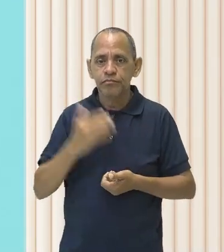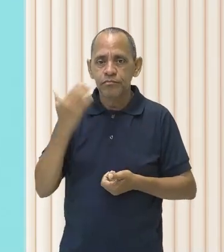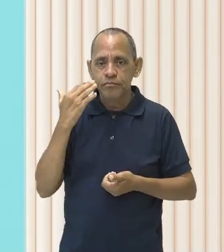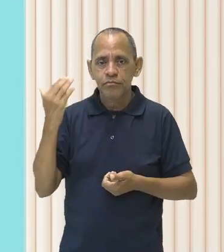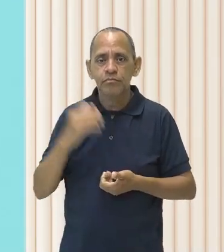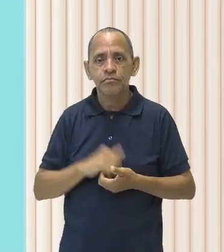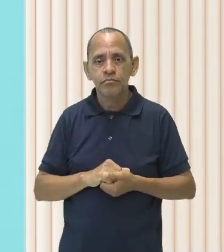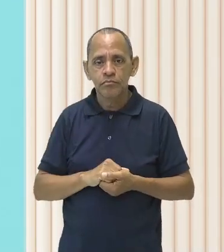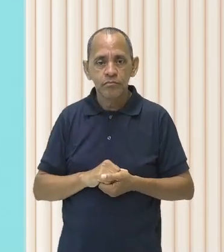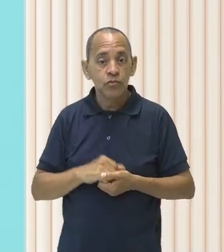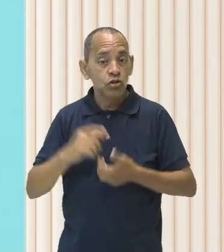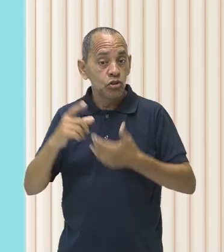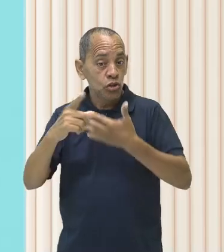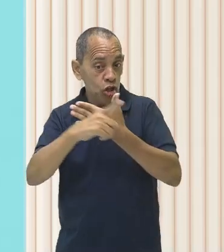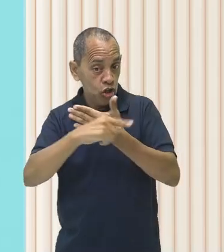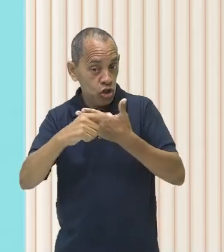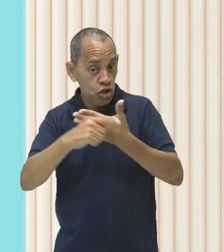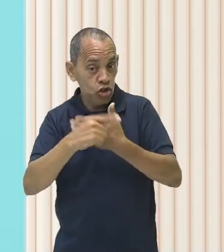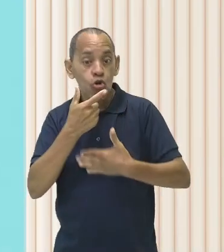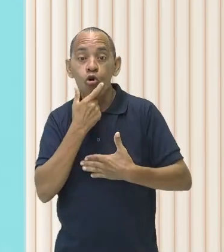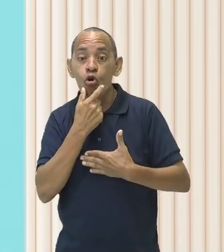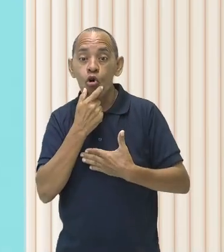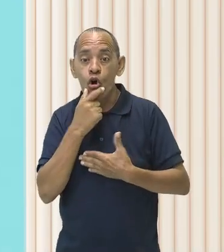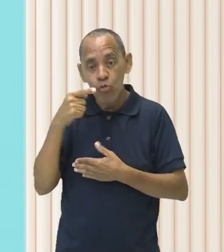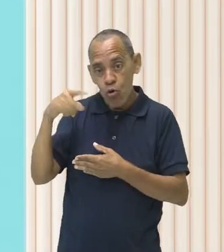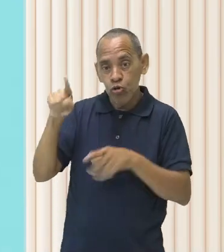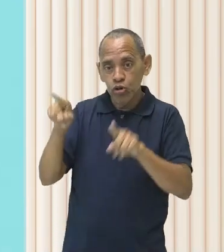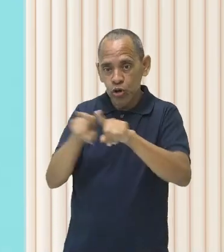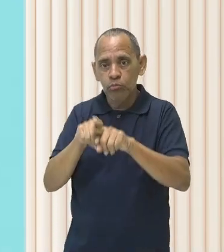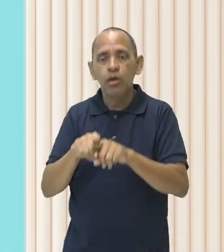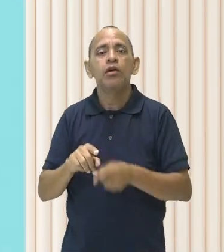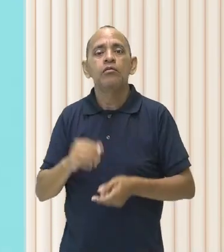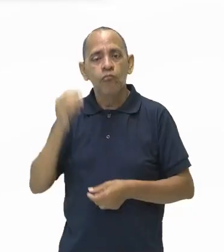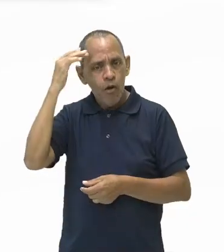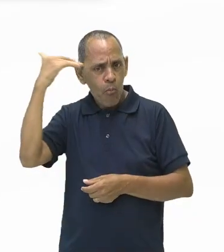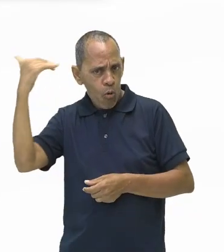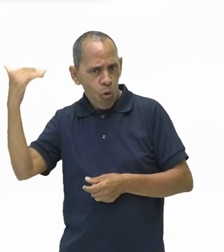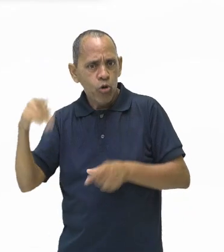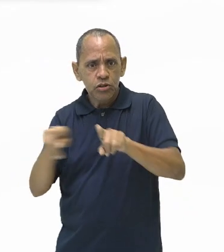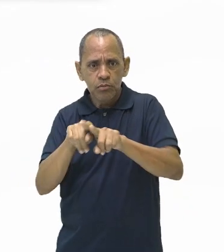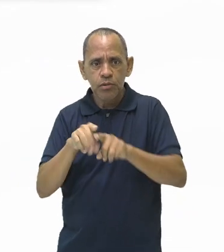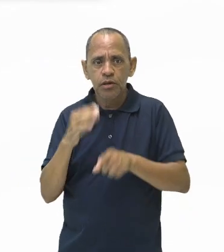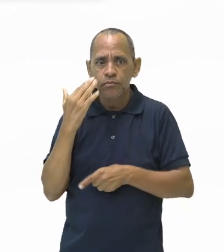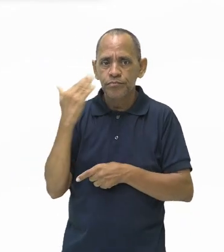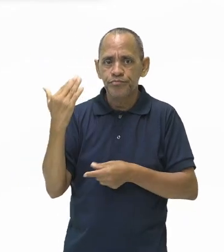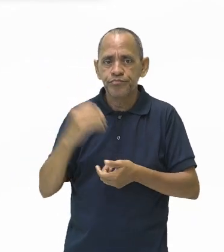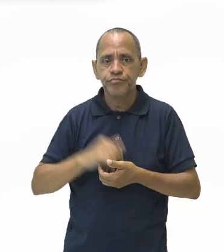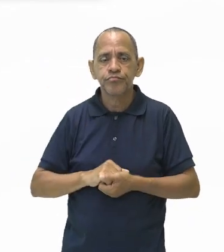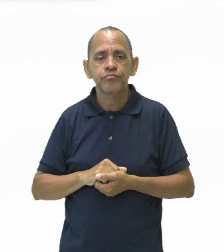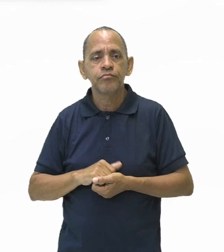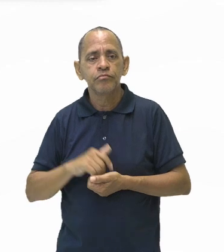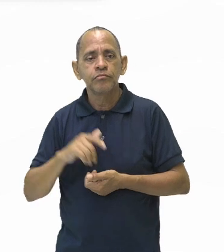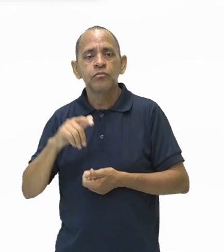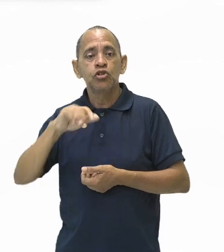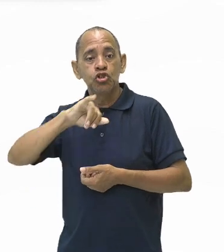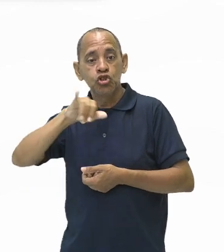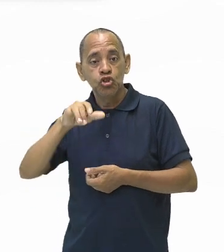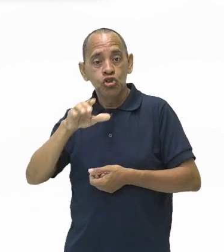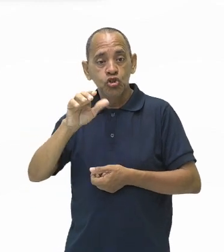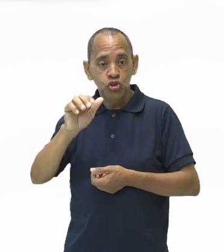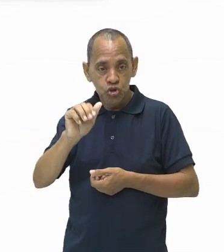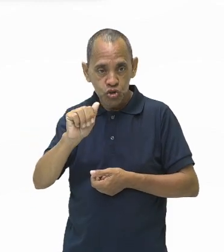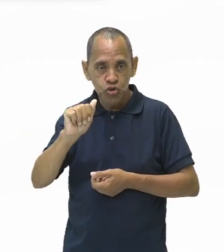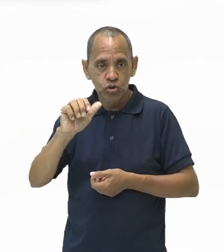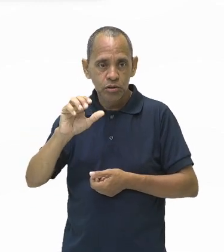outro escritor muito conhecido dessa terceira fase do modernismo. Vejam só. Guimarães, né, Rosa,